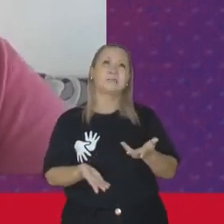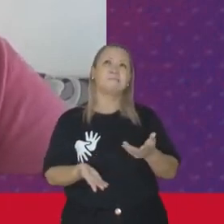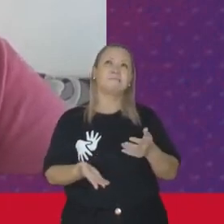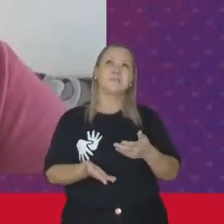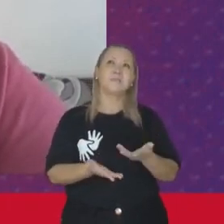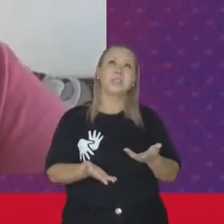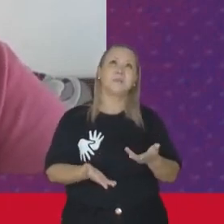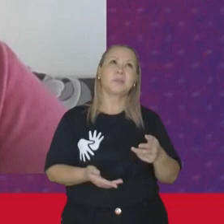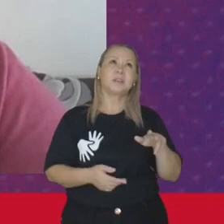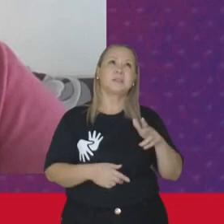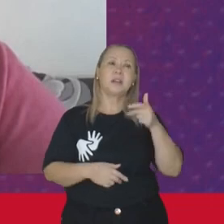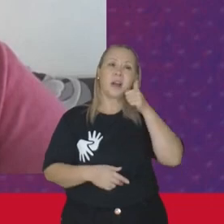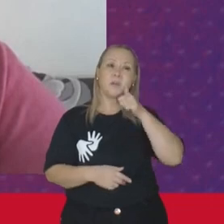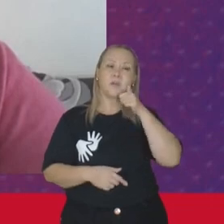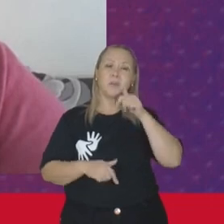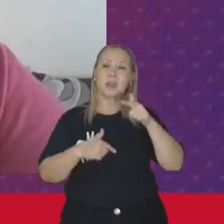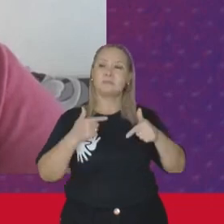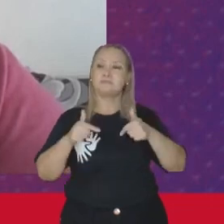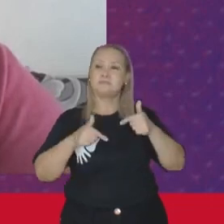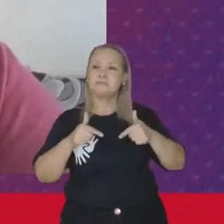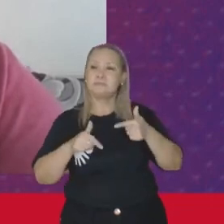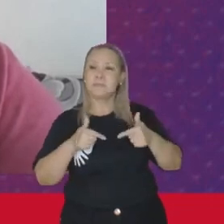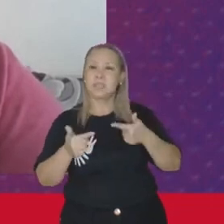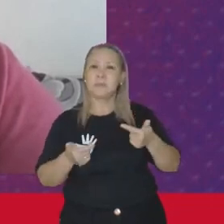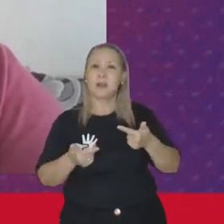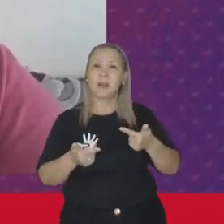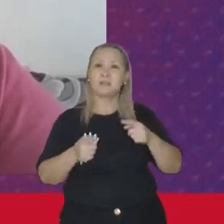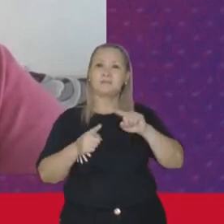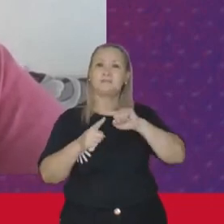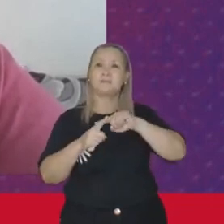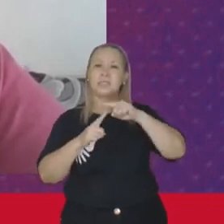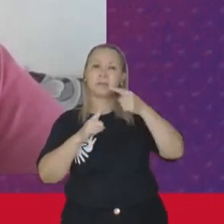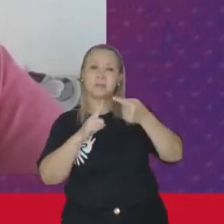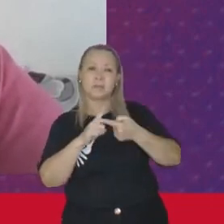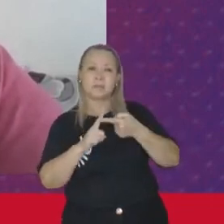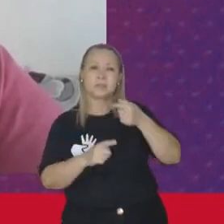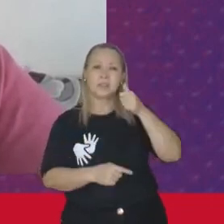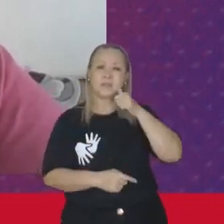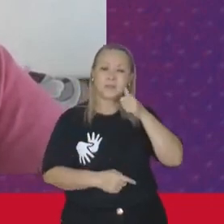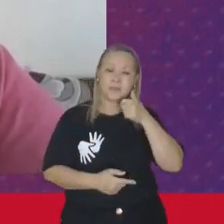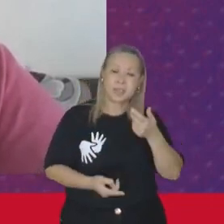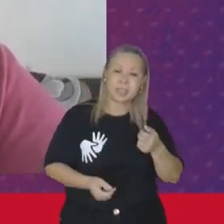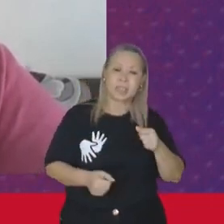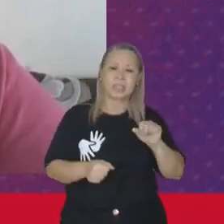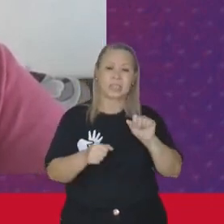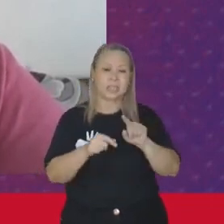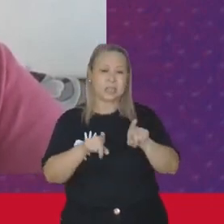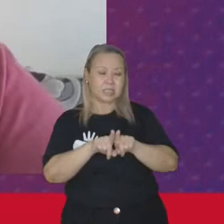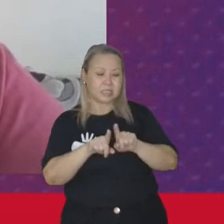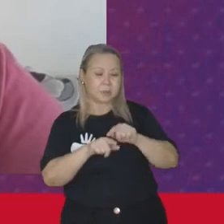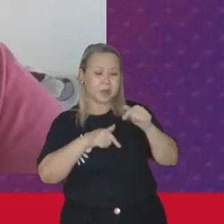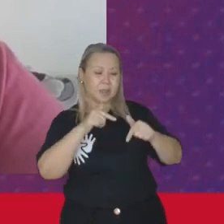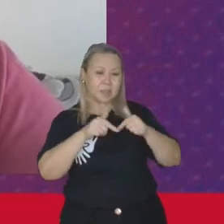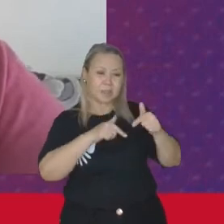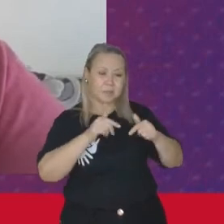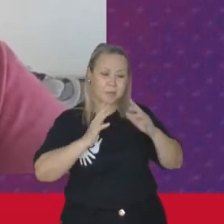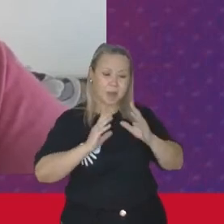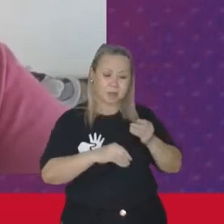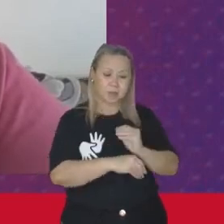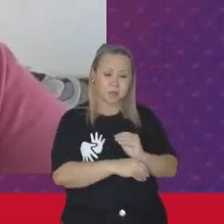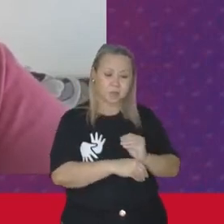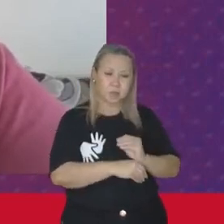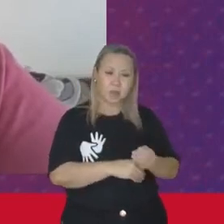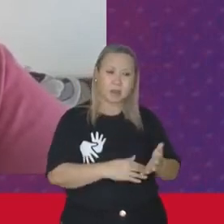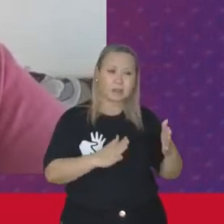seria na chamada reprodução da vida, né, nos trabalhos domésticos, no trabalho de cuidados, né.